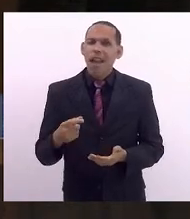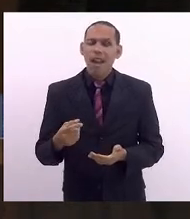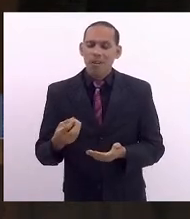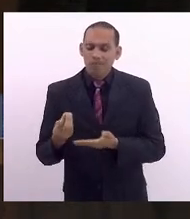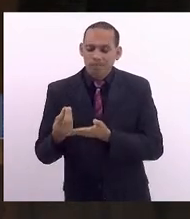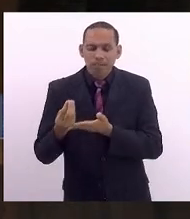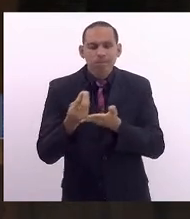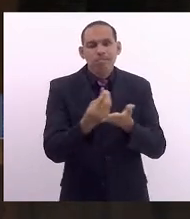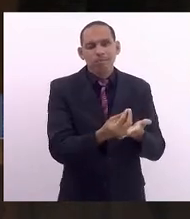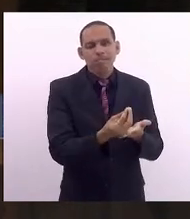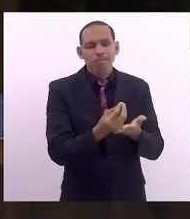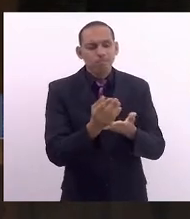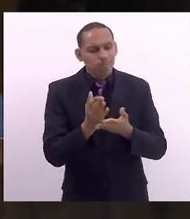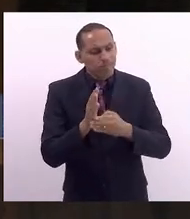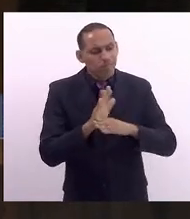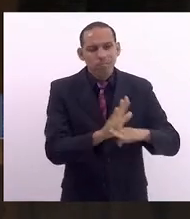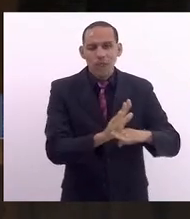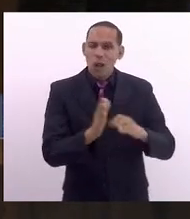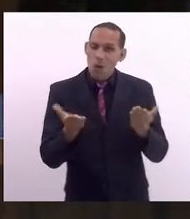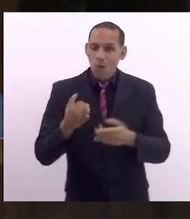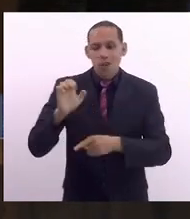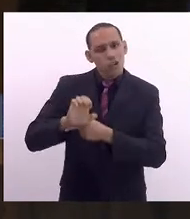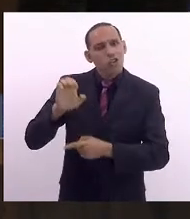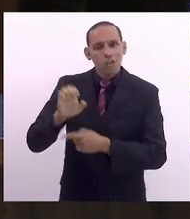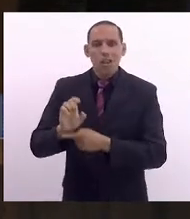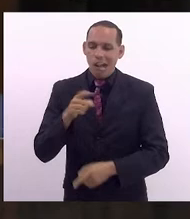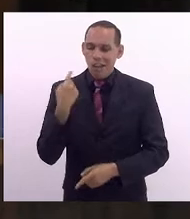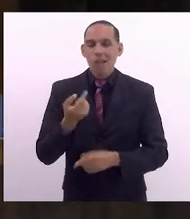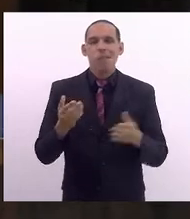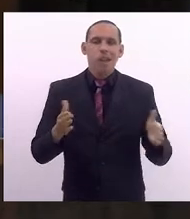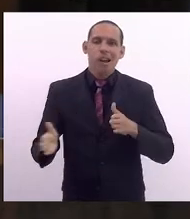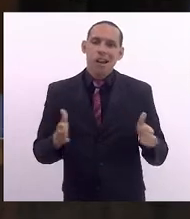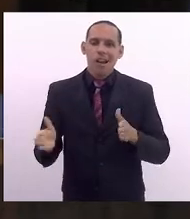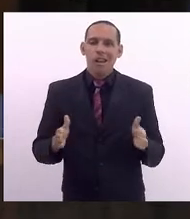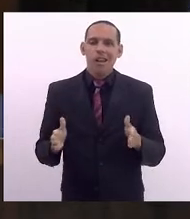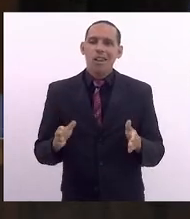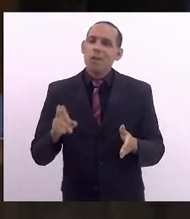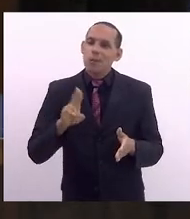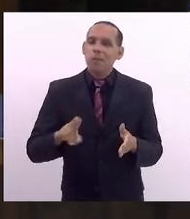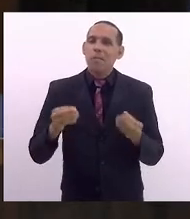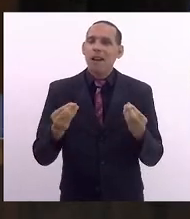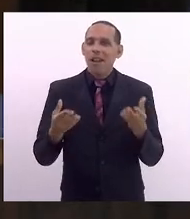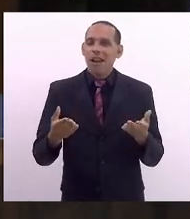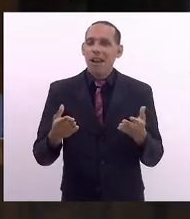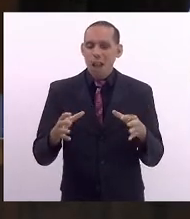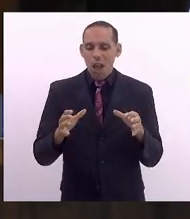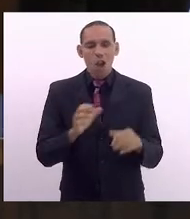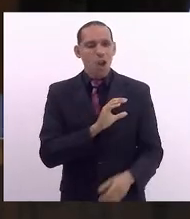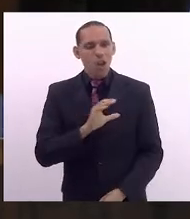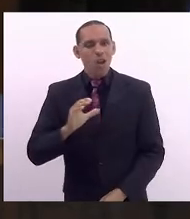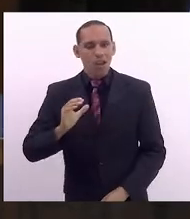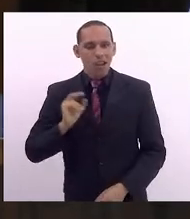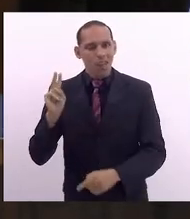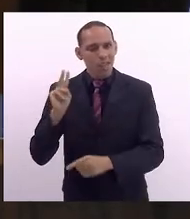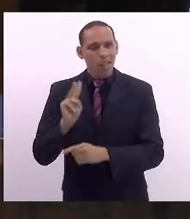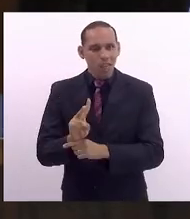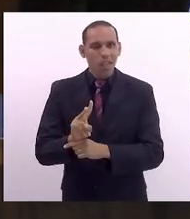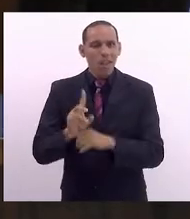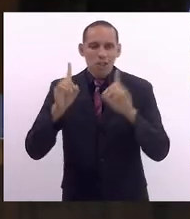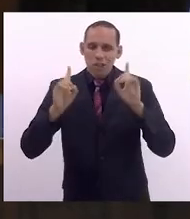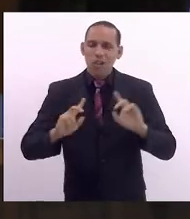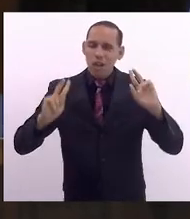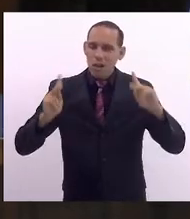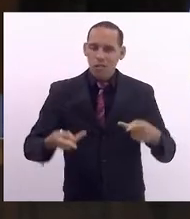recompensatório que hoje seja o Estado também, a partir do nosso mandato, a partir da nossa Comissão de Defesa dos Direitos Humanos,